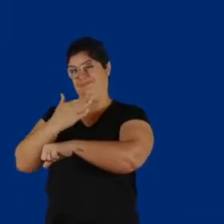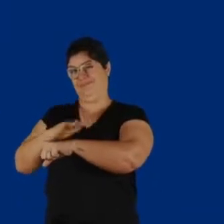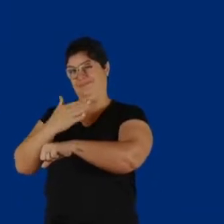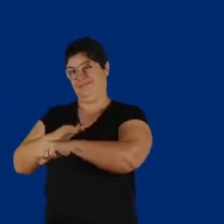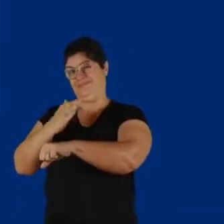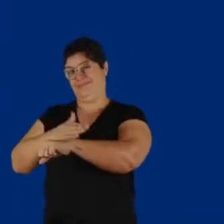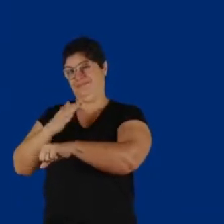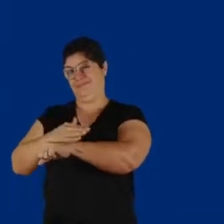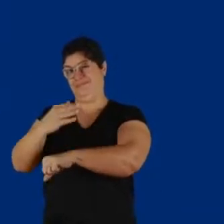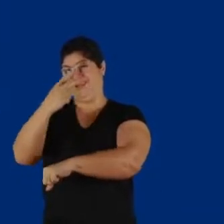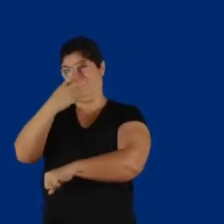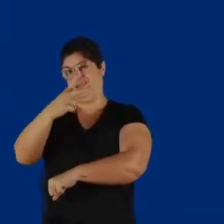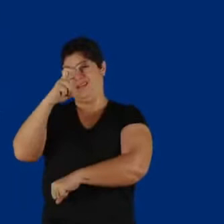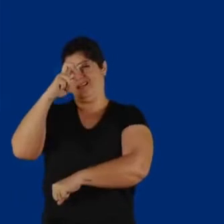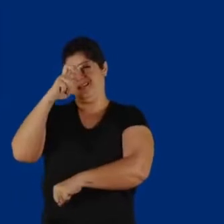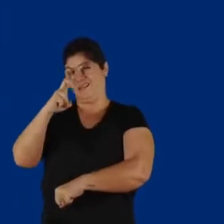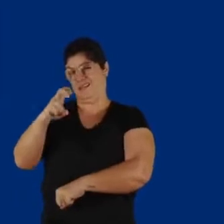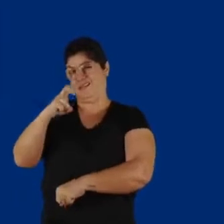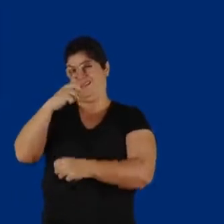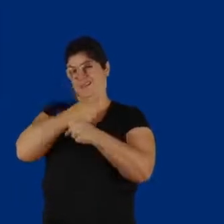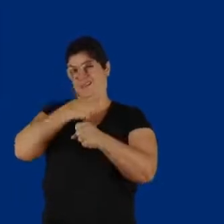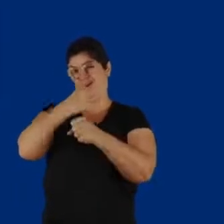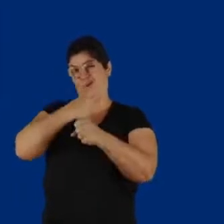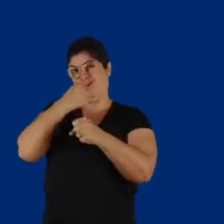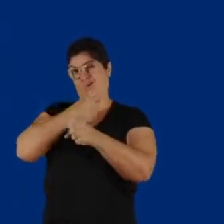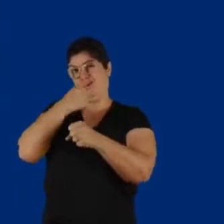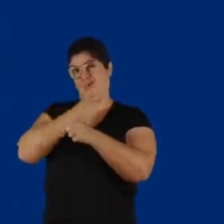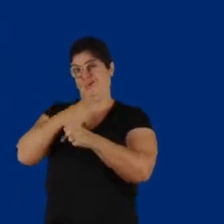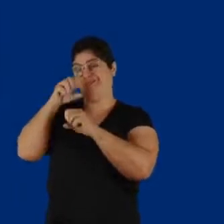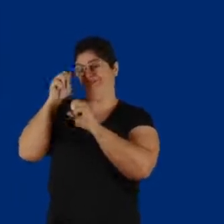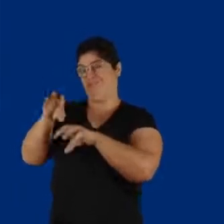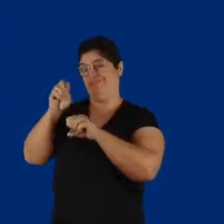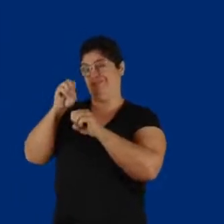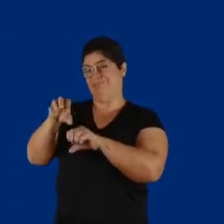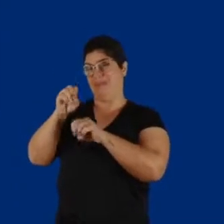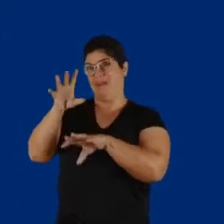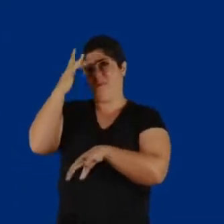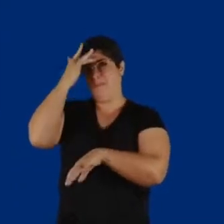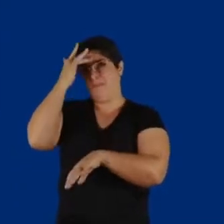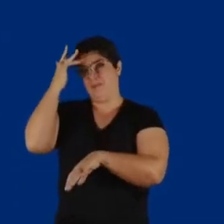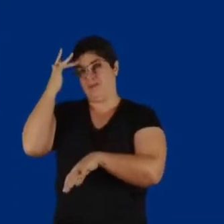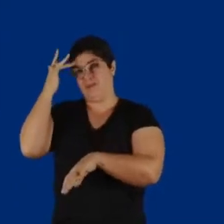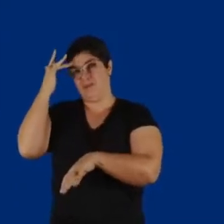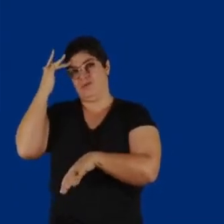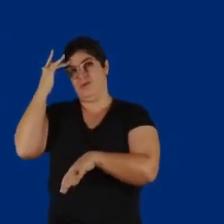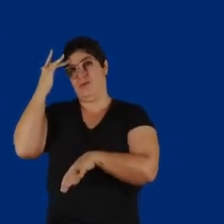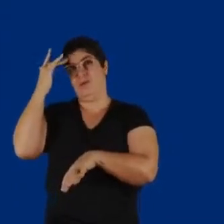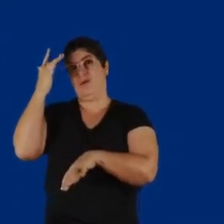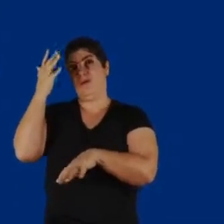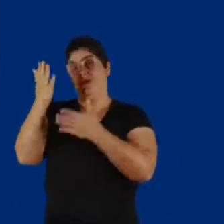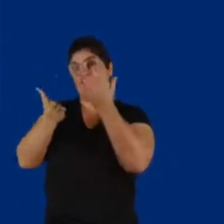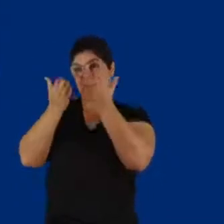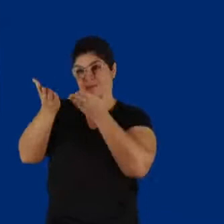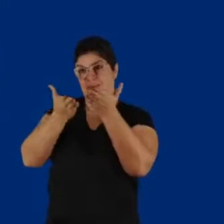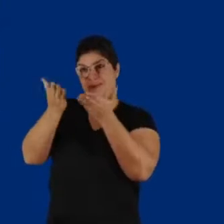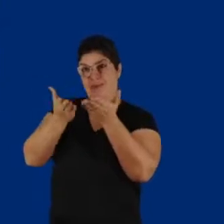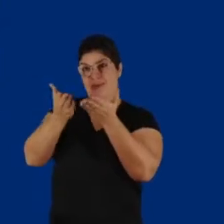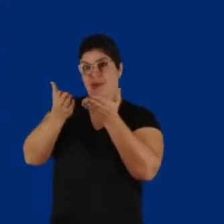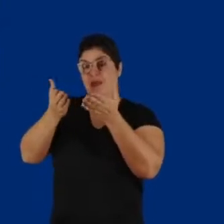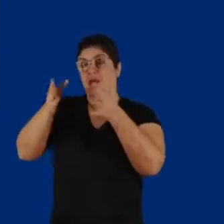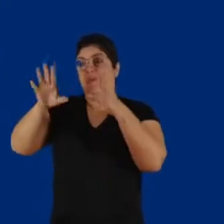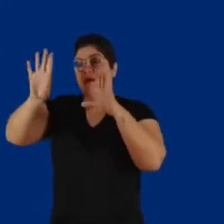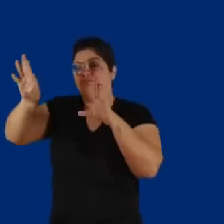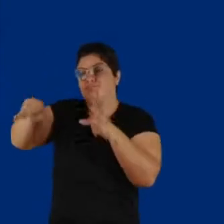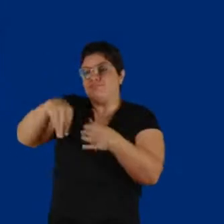por 25 anos terapeutas que integrassem a arte no trabalho como um todo